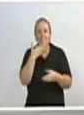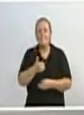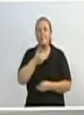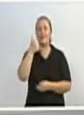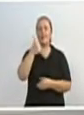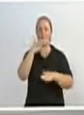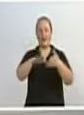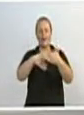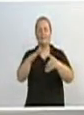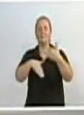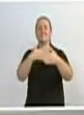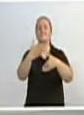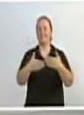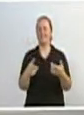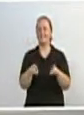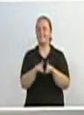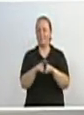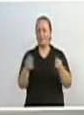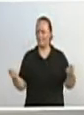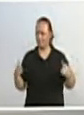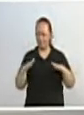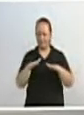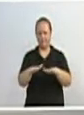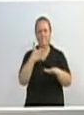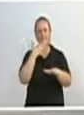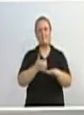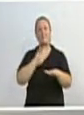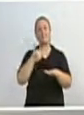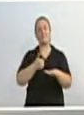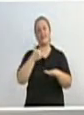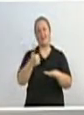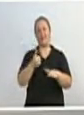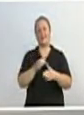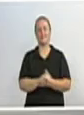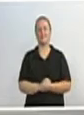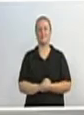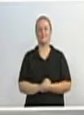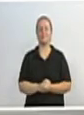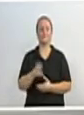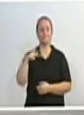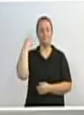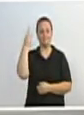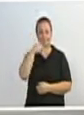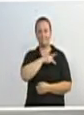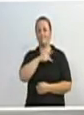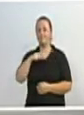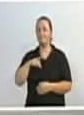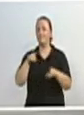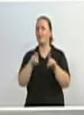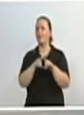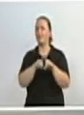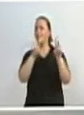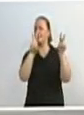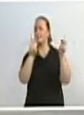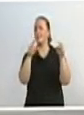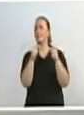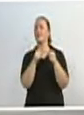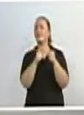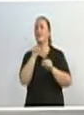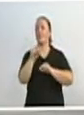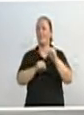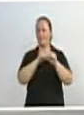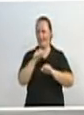cidade também mais inclusiva. E quando falamos de políticas públicas, nós falamos justamente também não só de